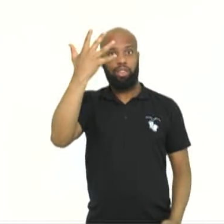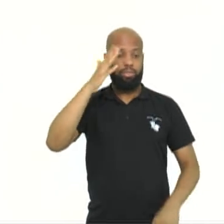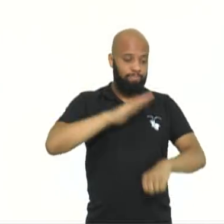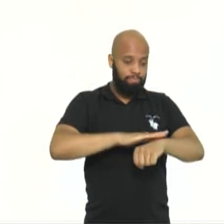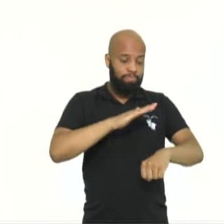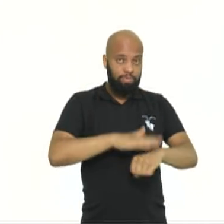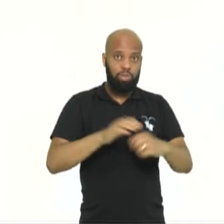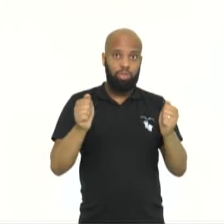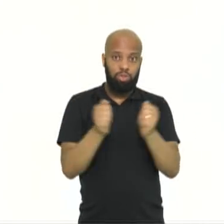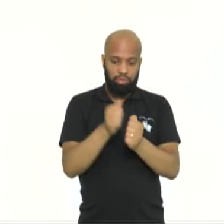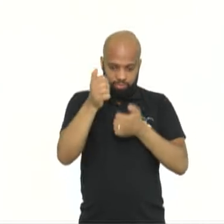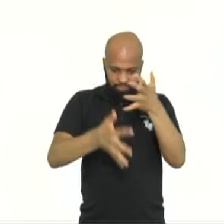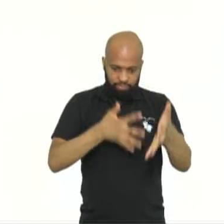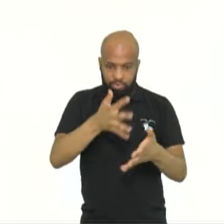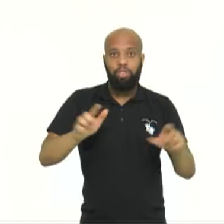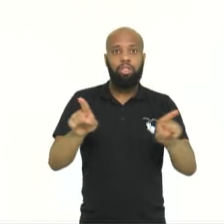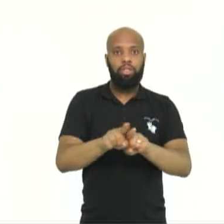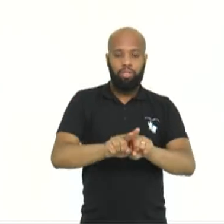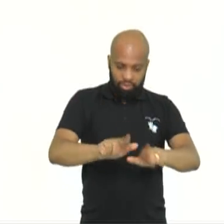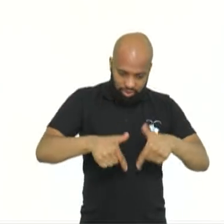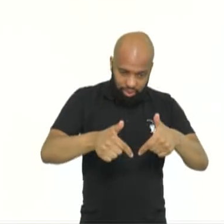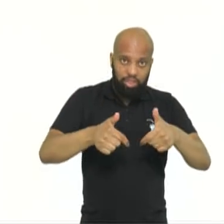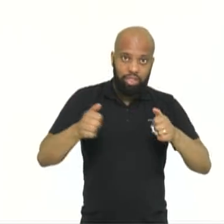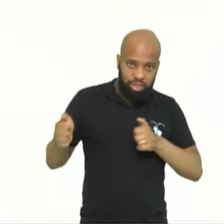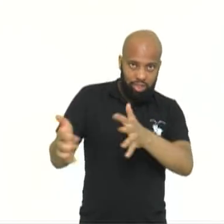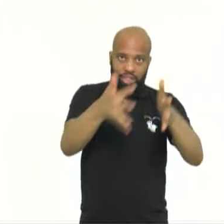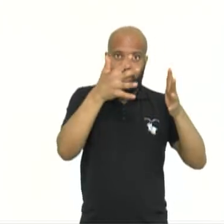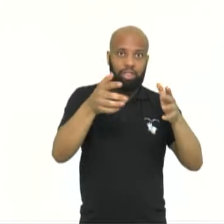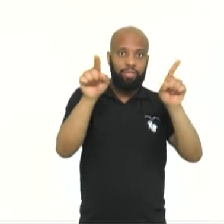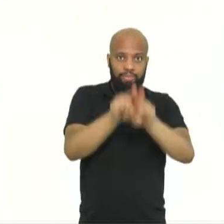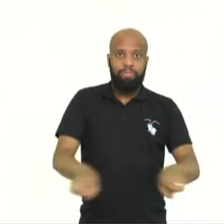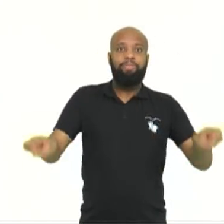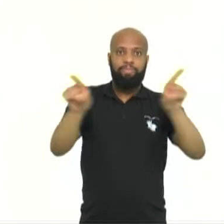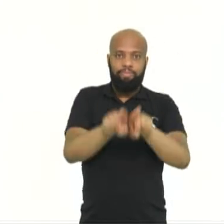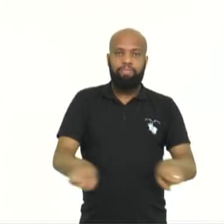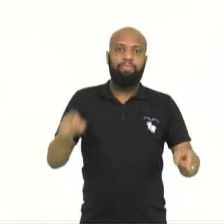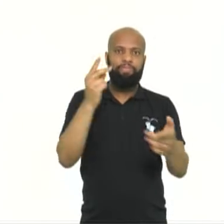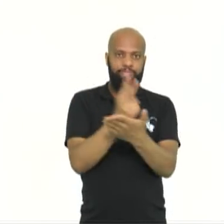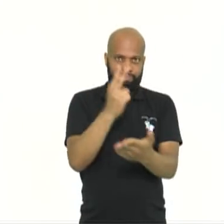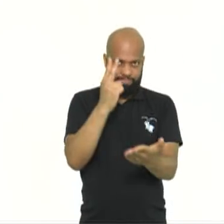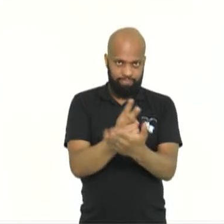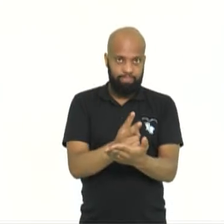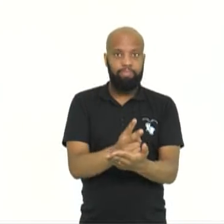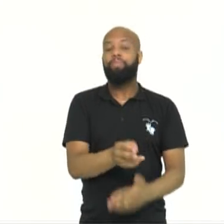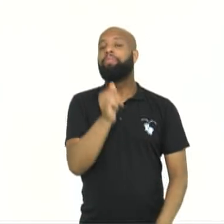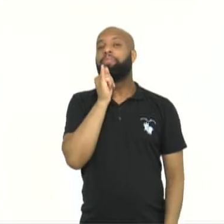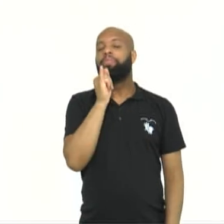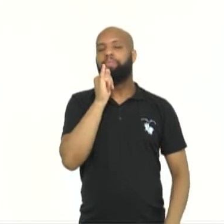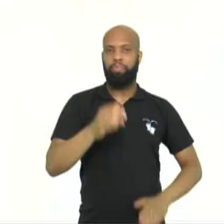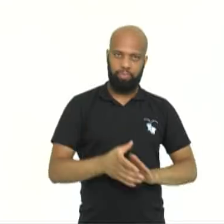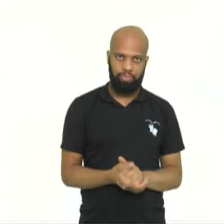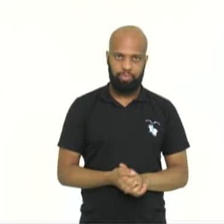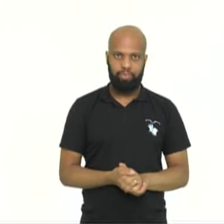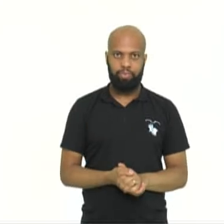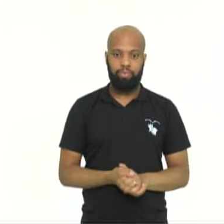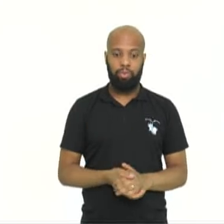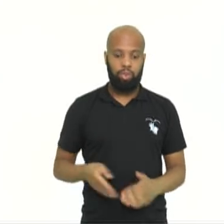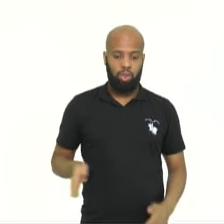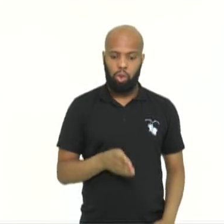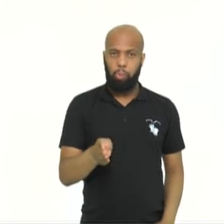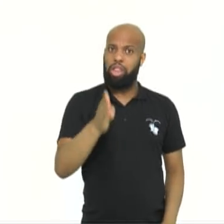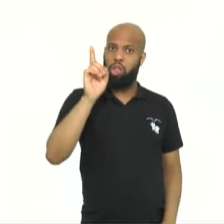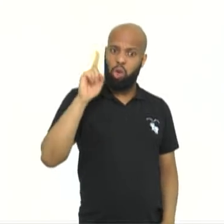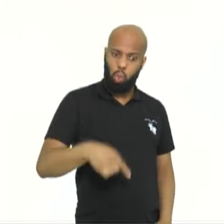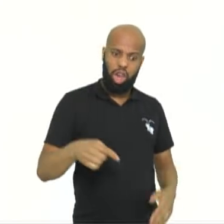da fala, ou uma ação também que se repete ou perdura. E o exemplo é, o peixe é